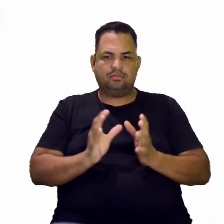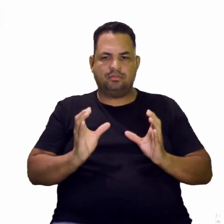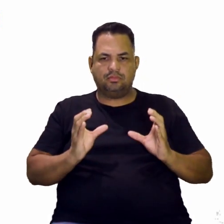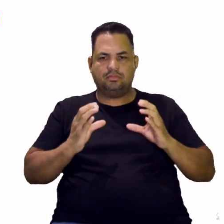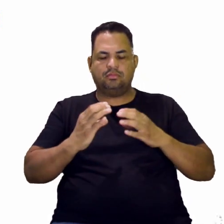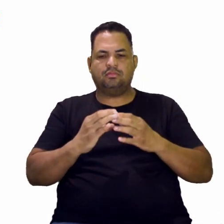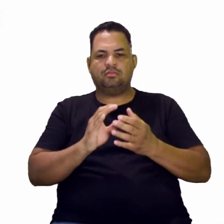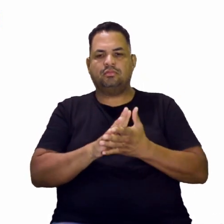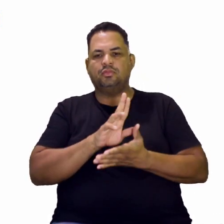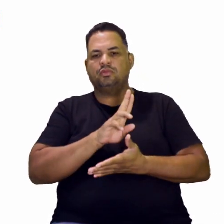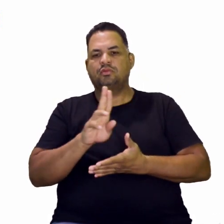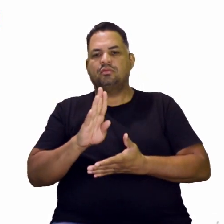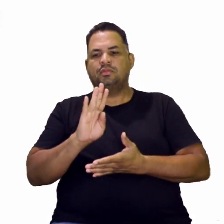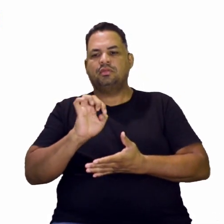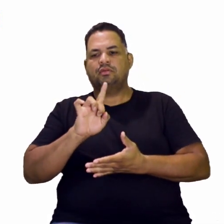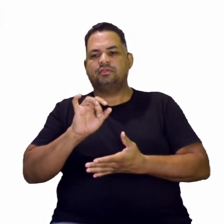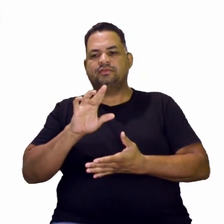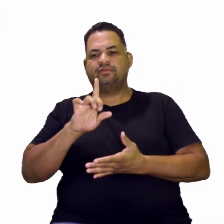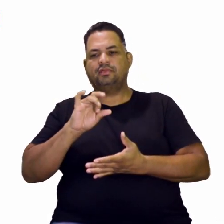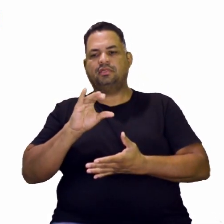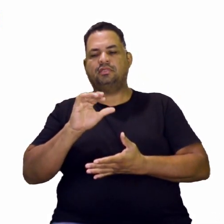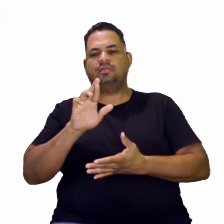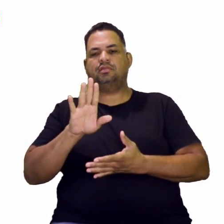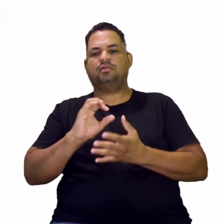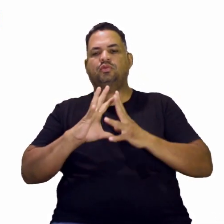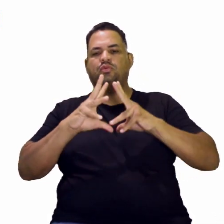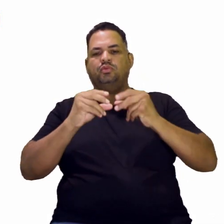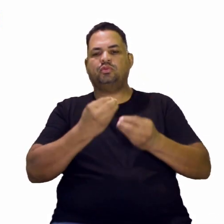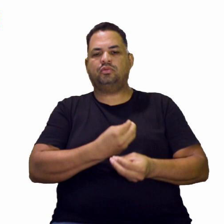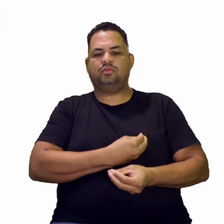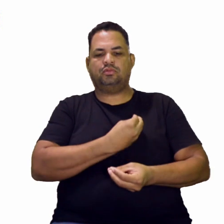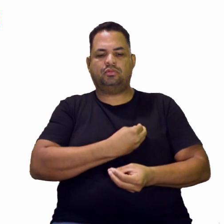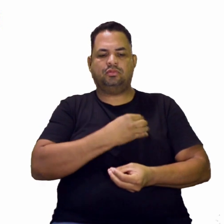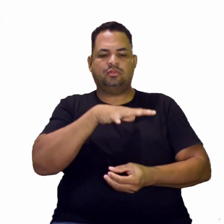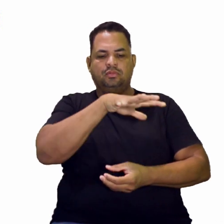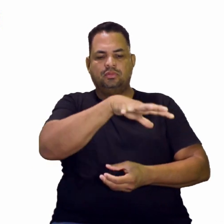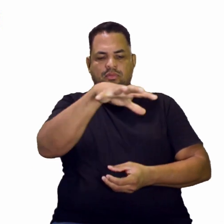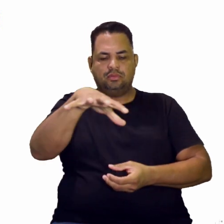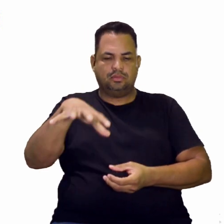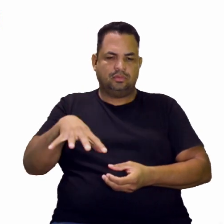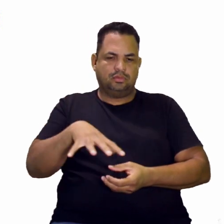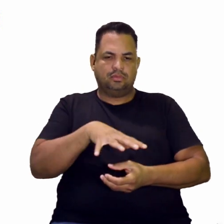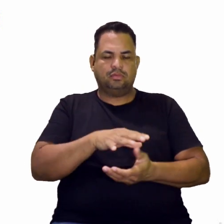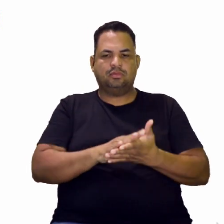isso é a biosfera. Então, todos os seres vivos vão, de alguma forma,